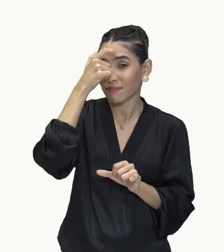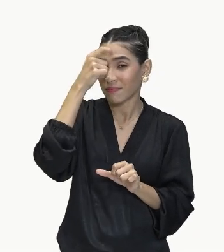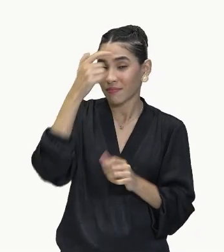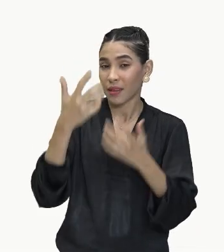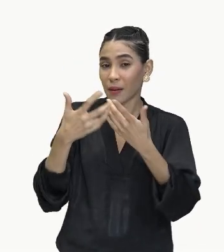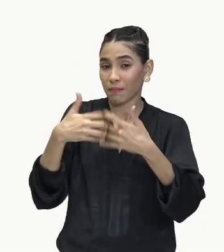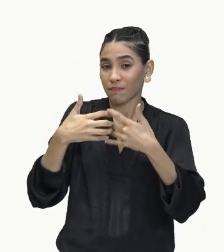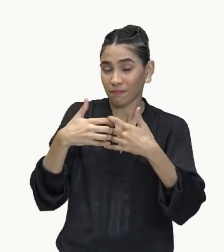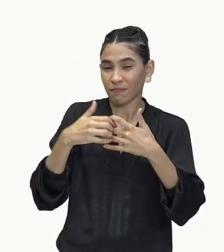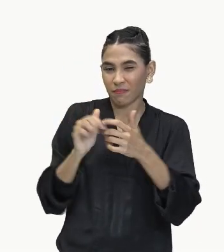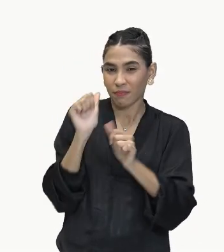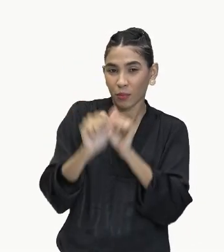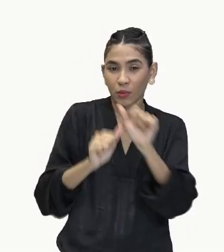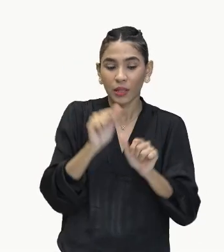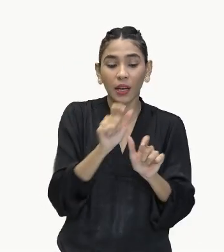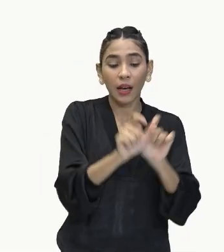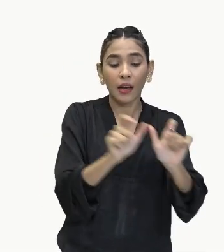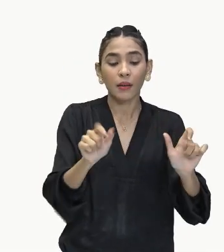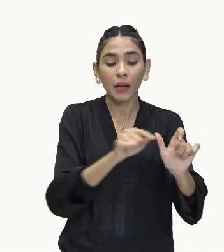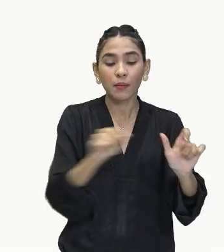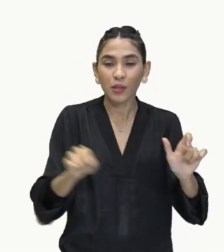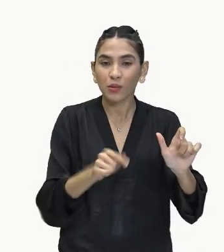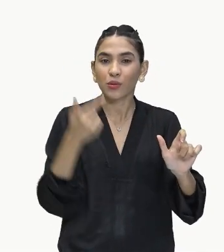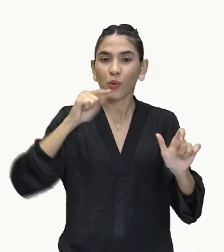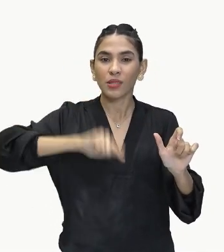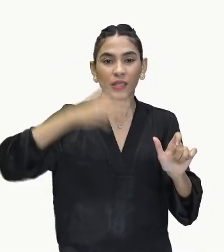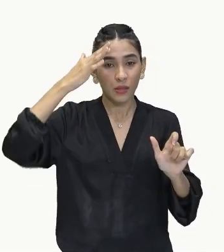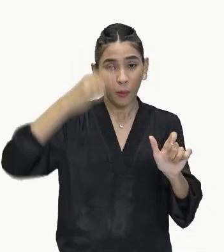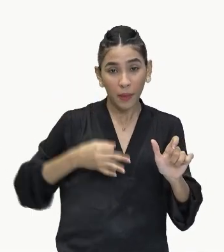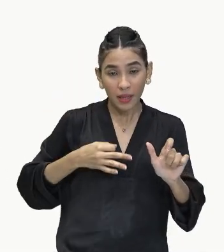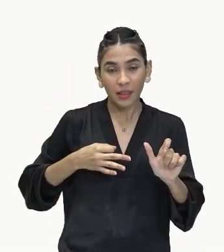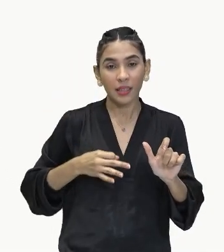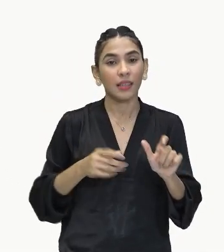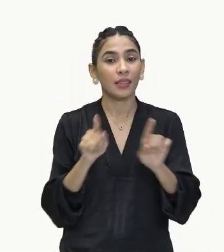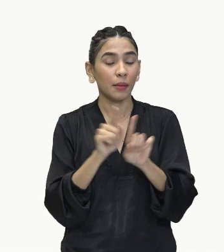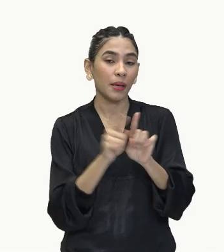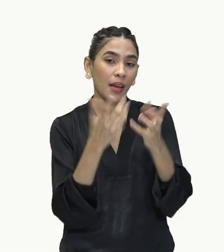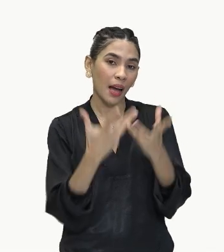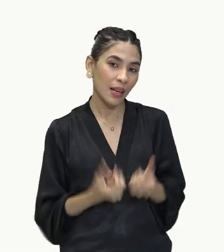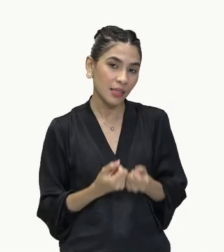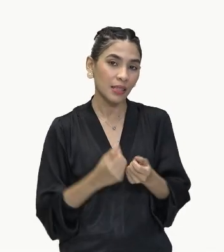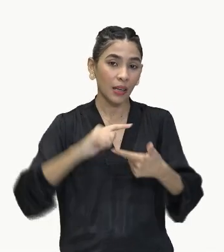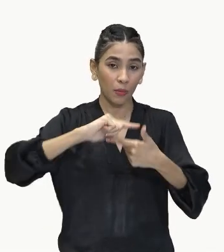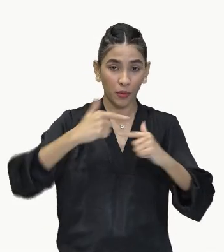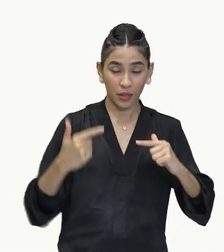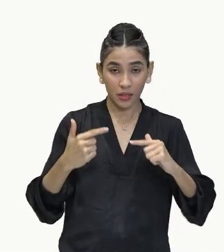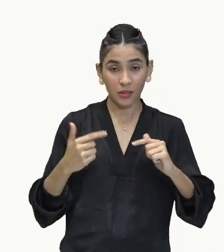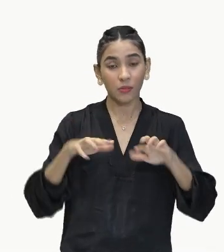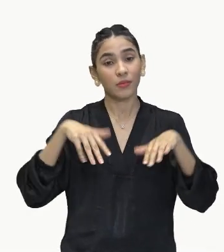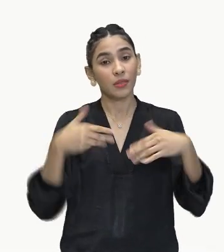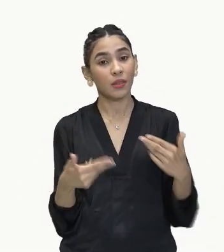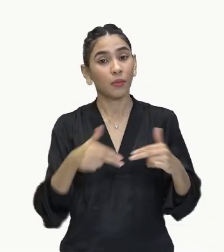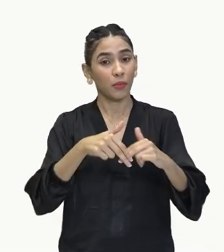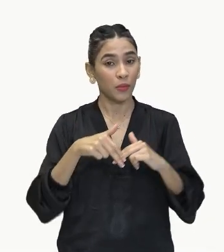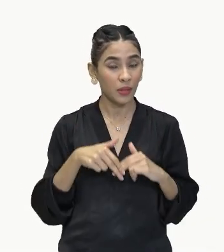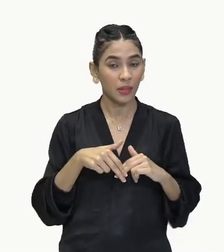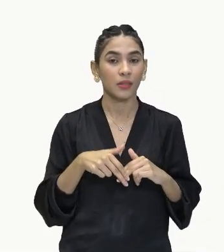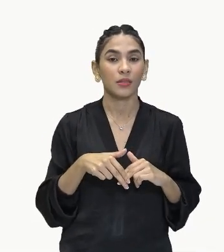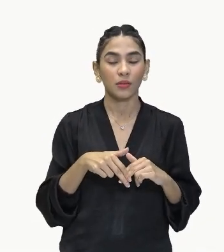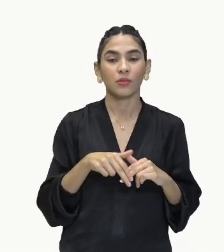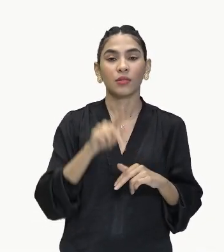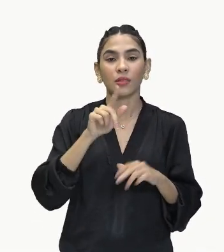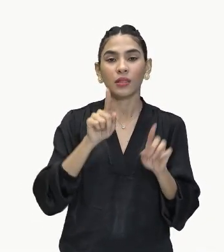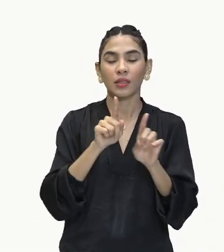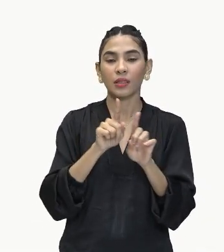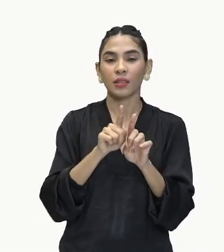mentalidade para que as pessoas pudessem compreender, né, pudessem aceitar o modernismo. Então por isso é que eles são